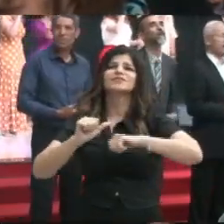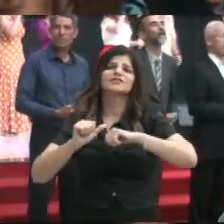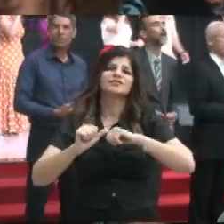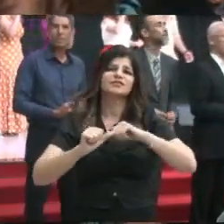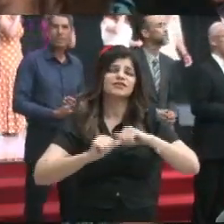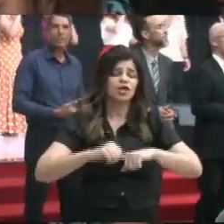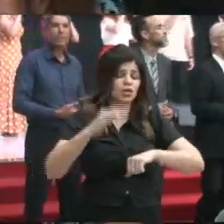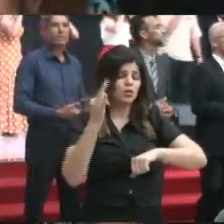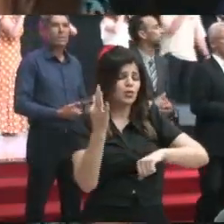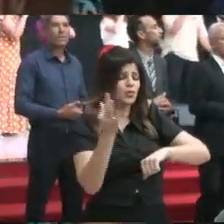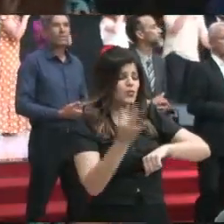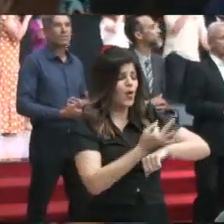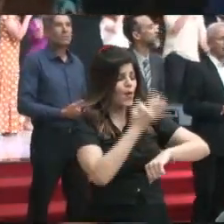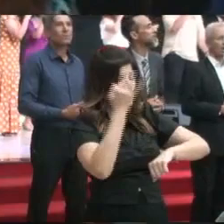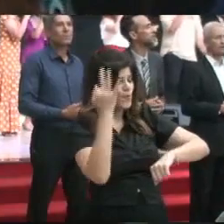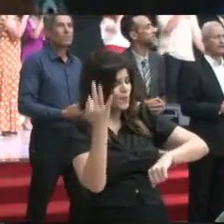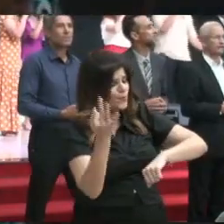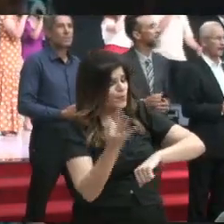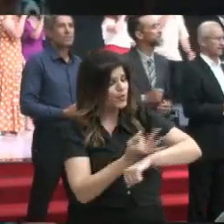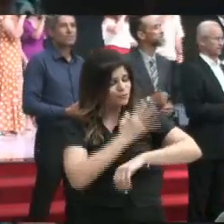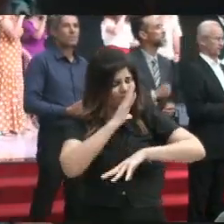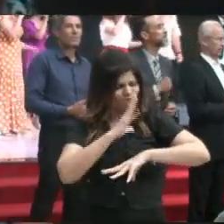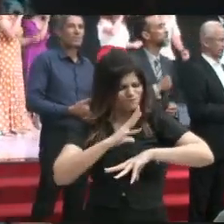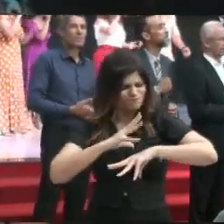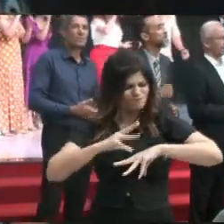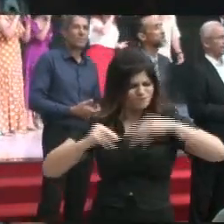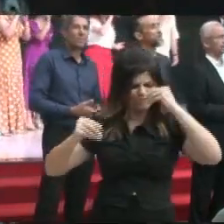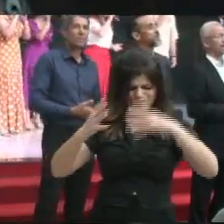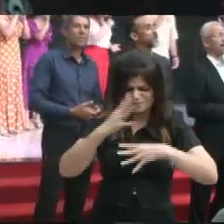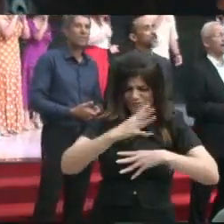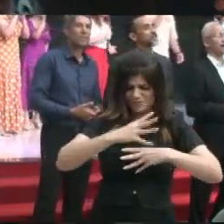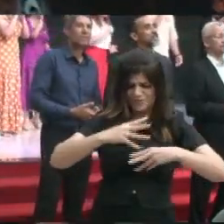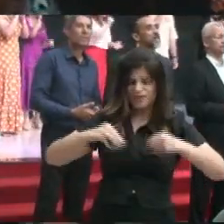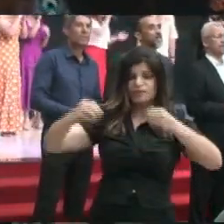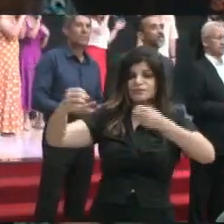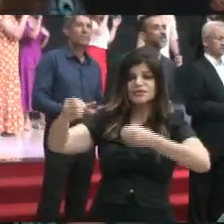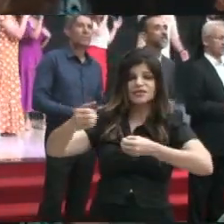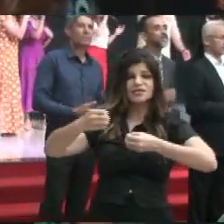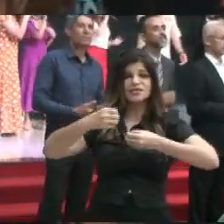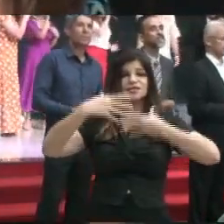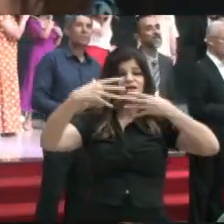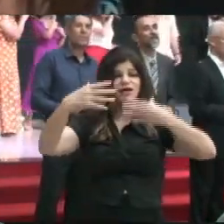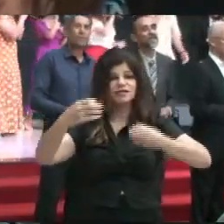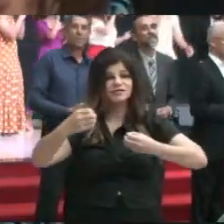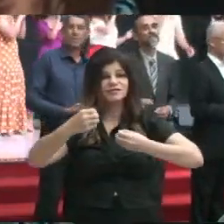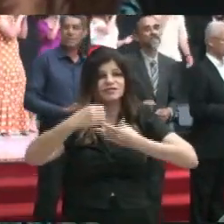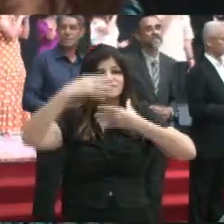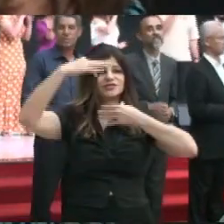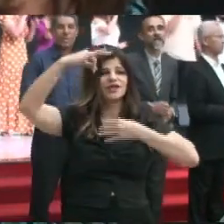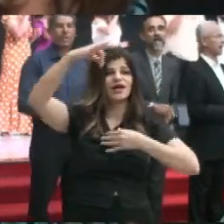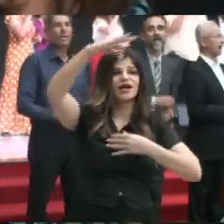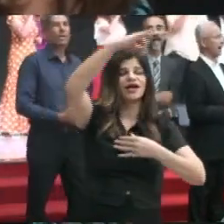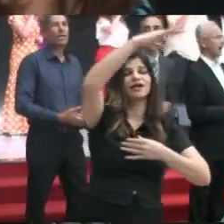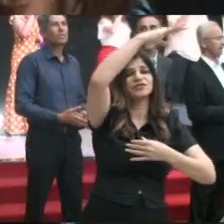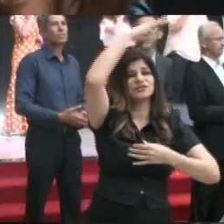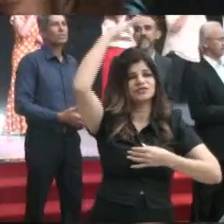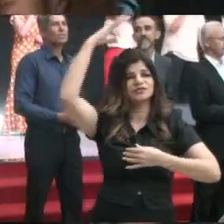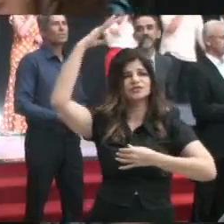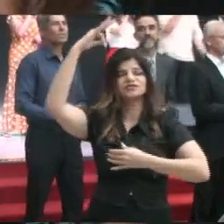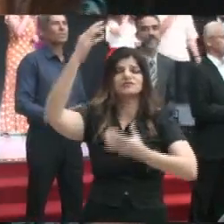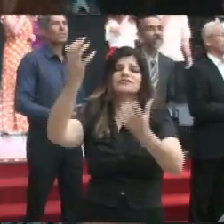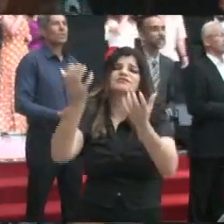estrutura, sara todas as feridas, me ensina a ter